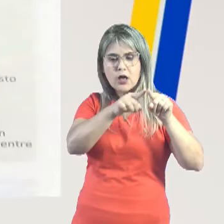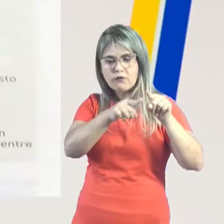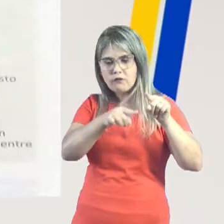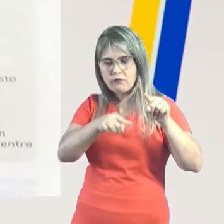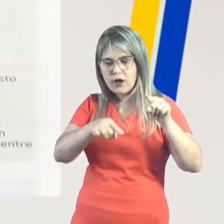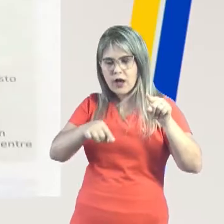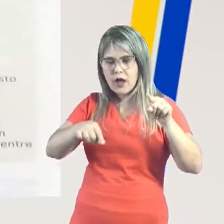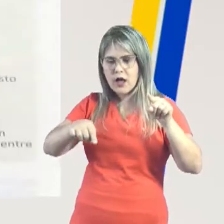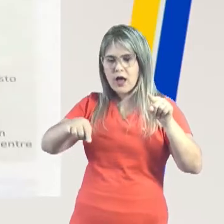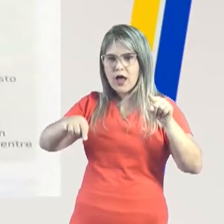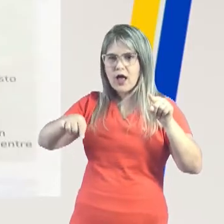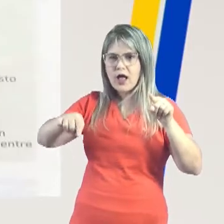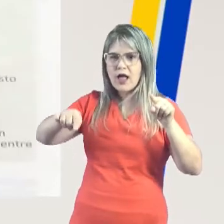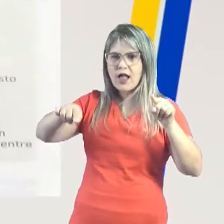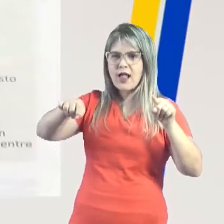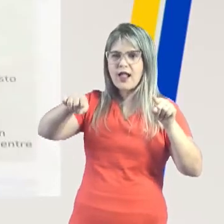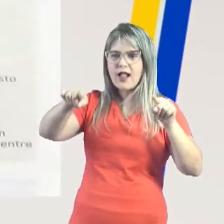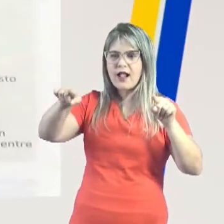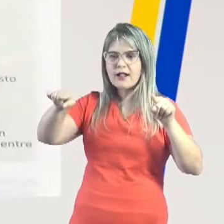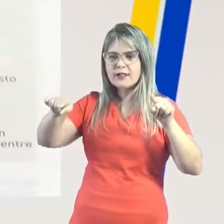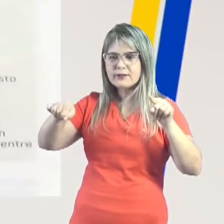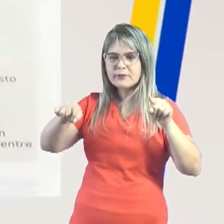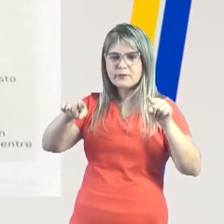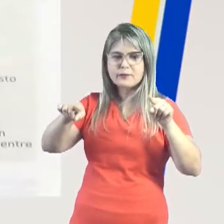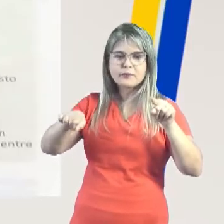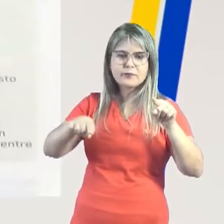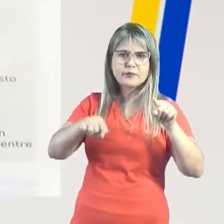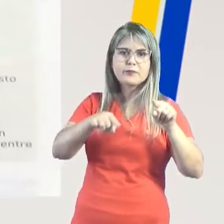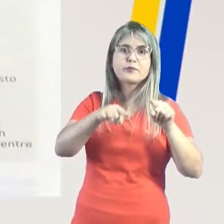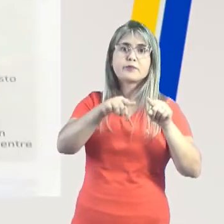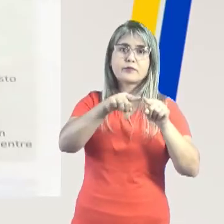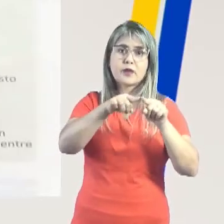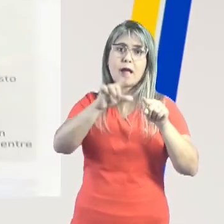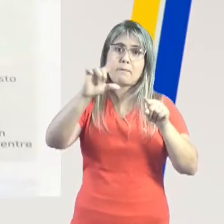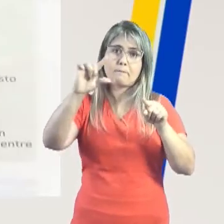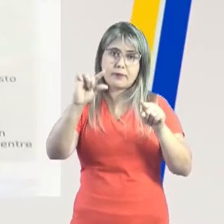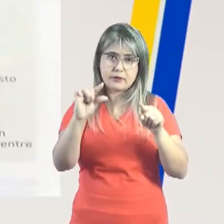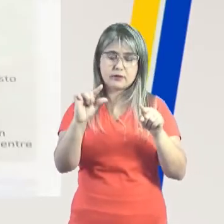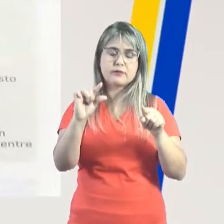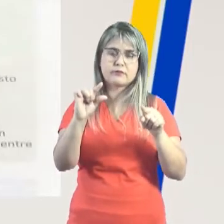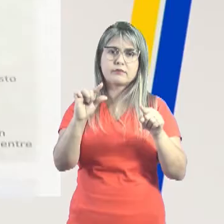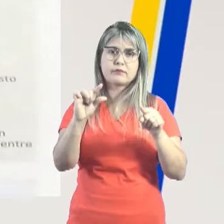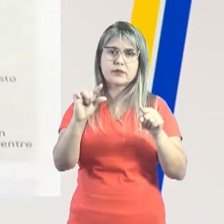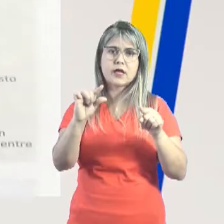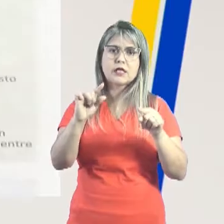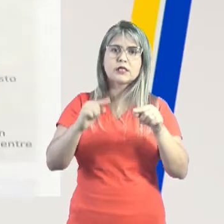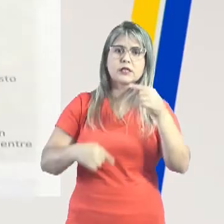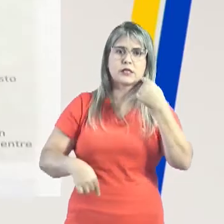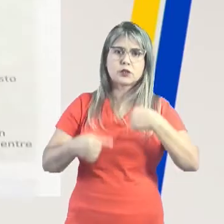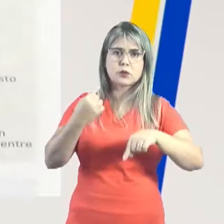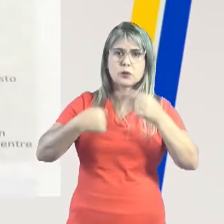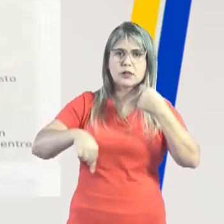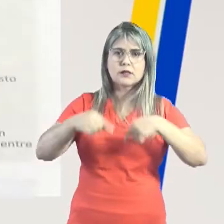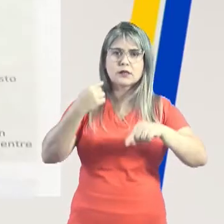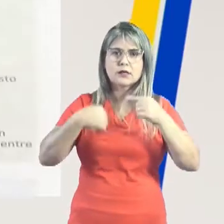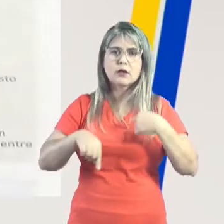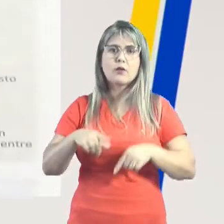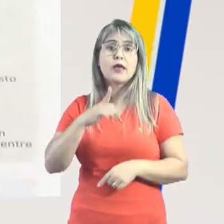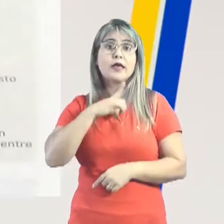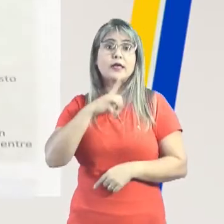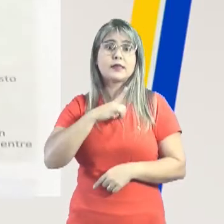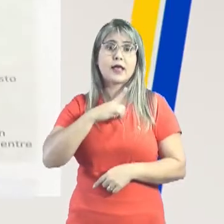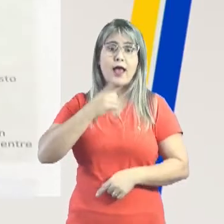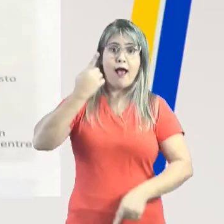para cada parte do nosso corpo, vai para cada célula que o nosso corpo possui